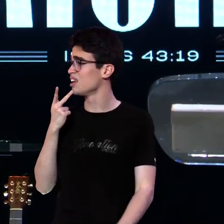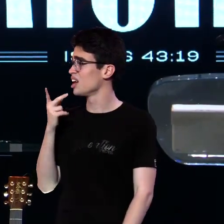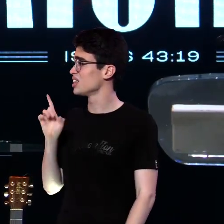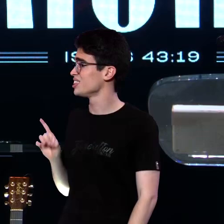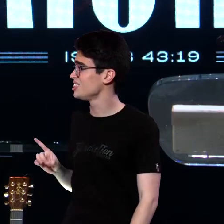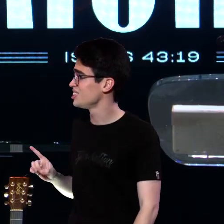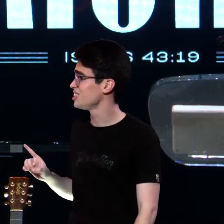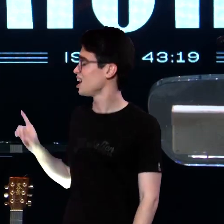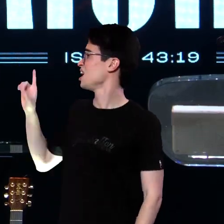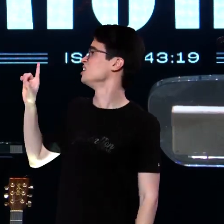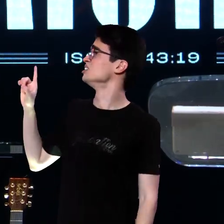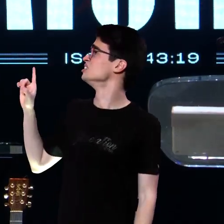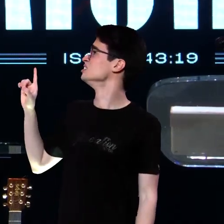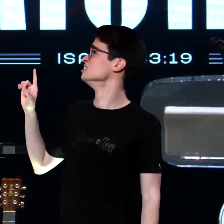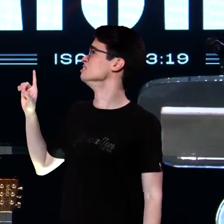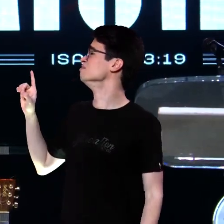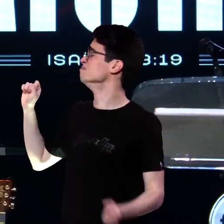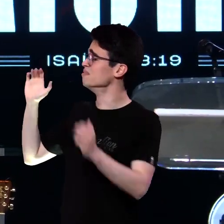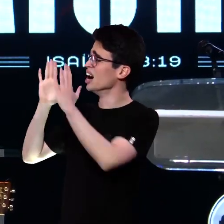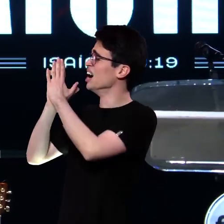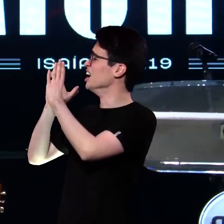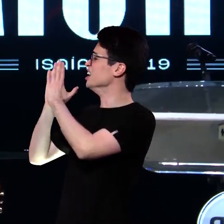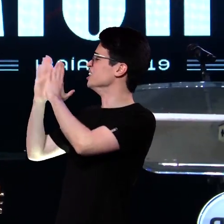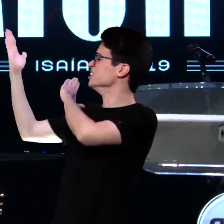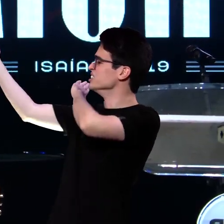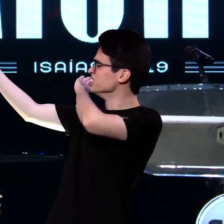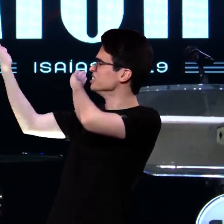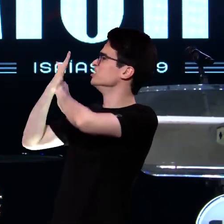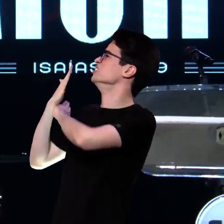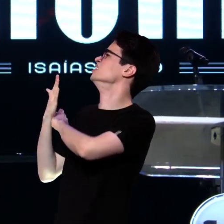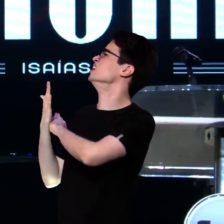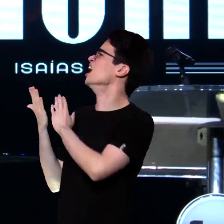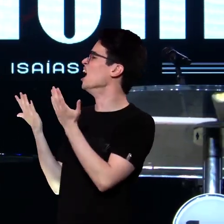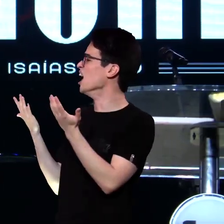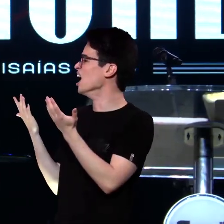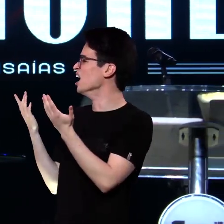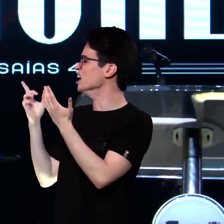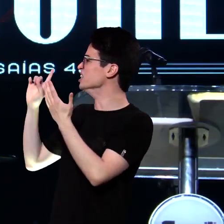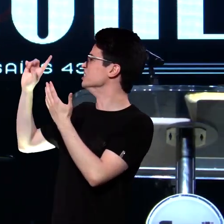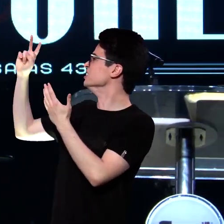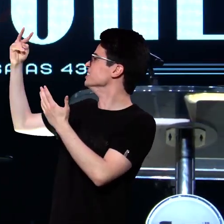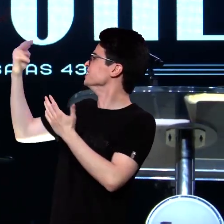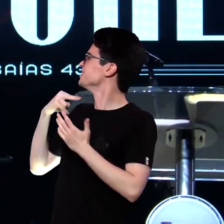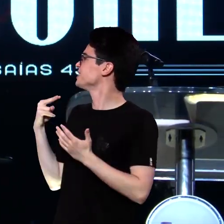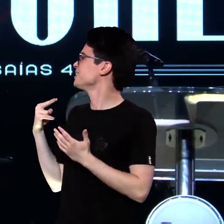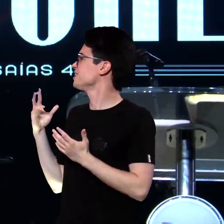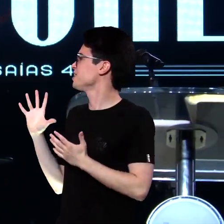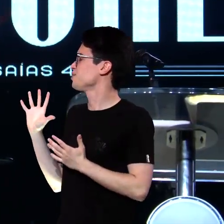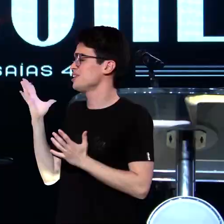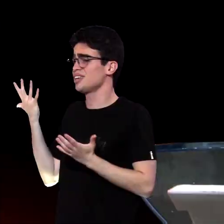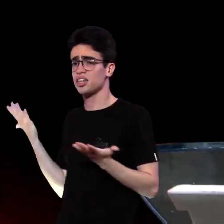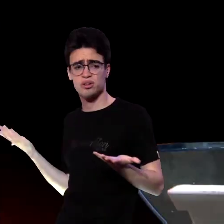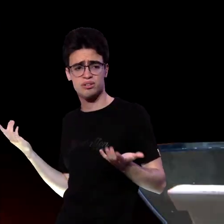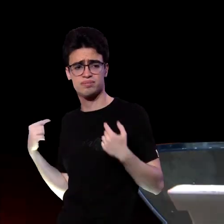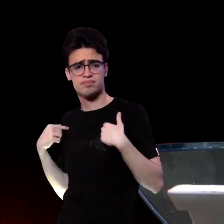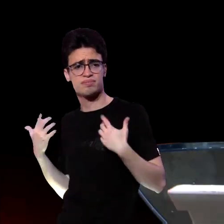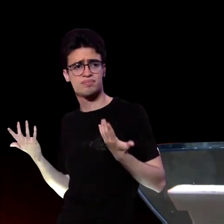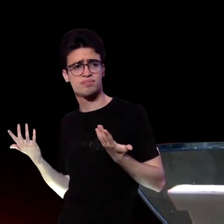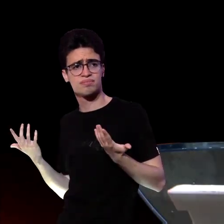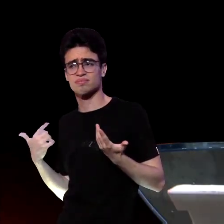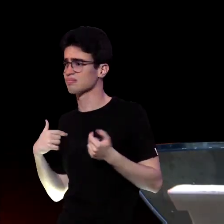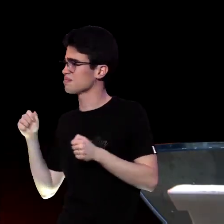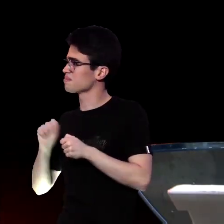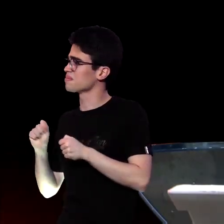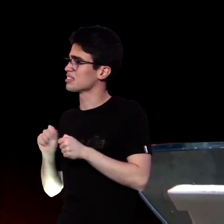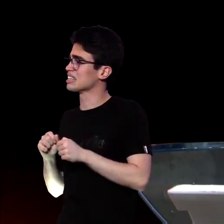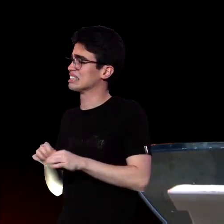Deus, desce aqui. O Senhor não está vendo o que está acontecendo comigo? Eu fiz